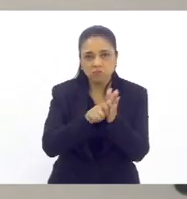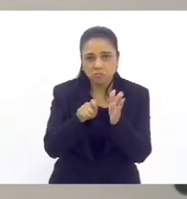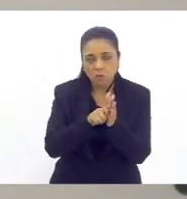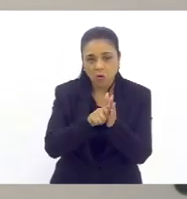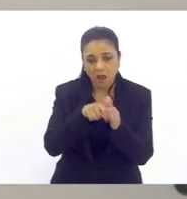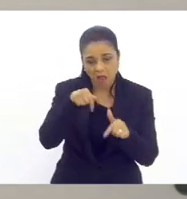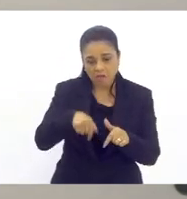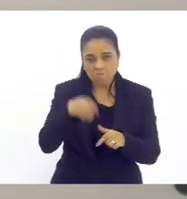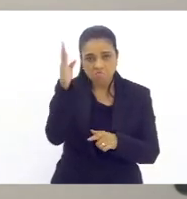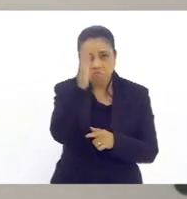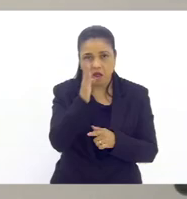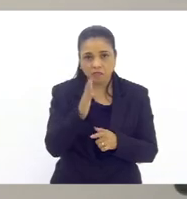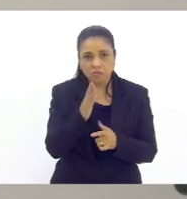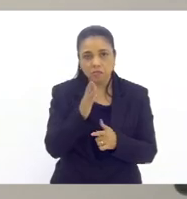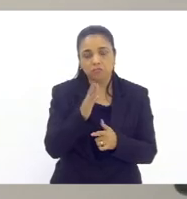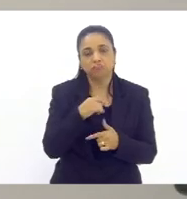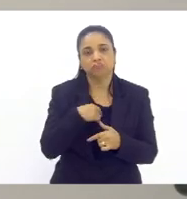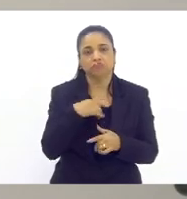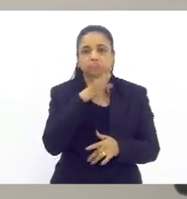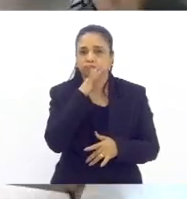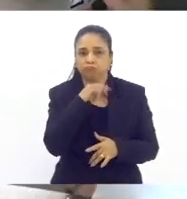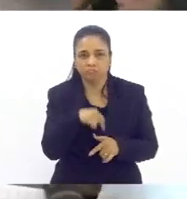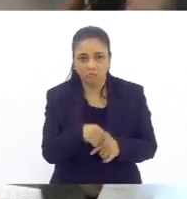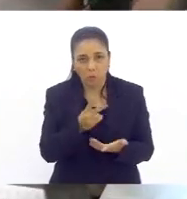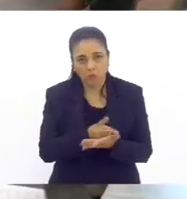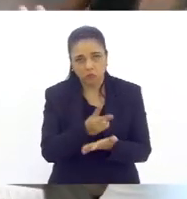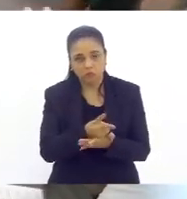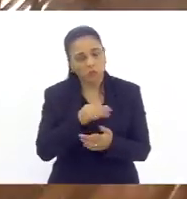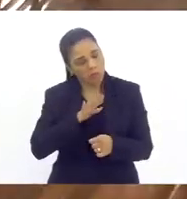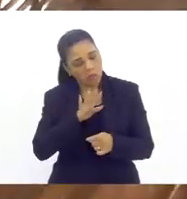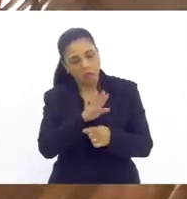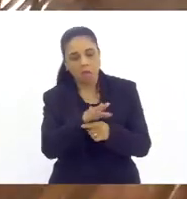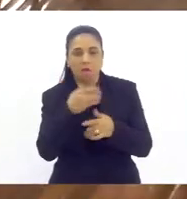não eu acho que essa é a minha contribuição Muito obrigado